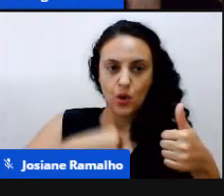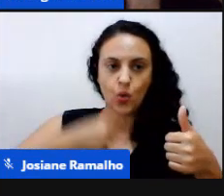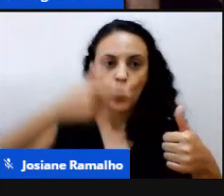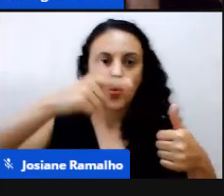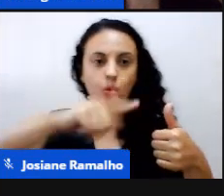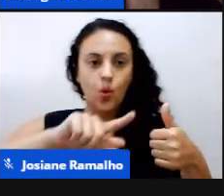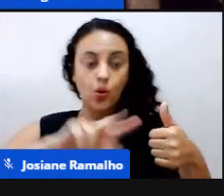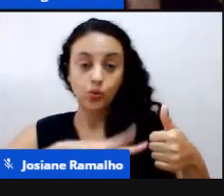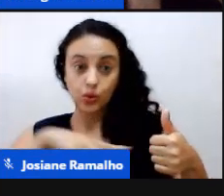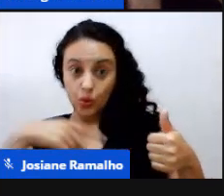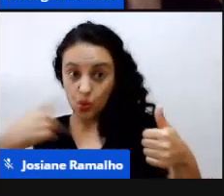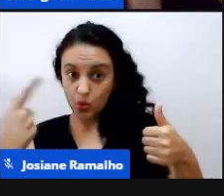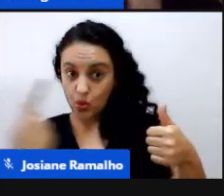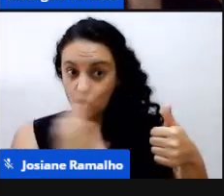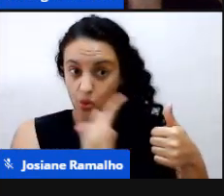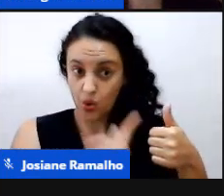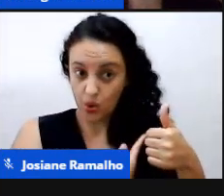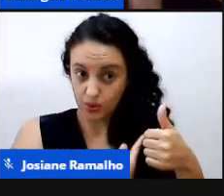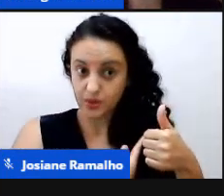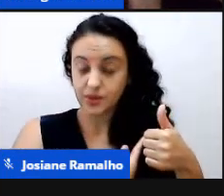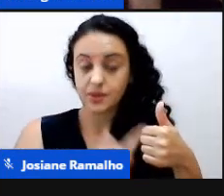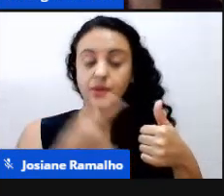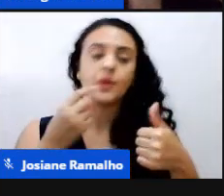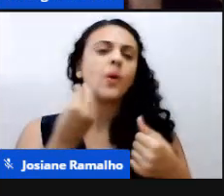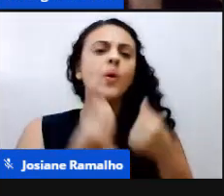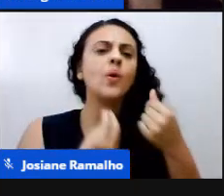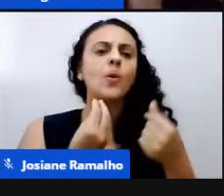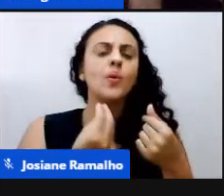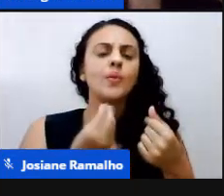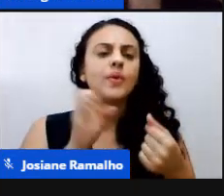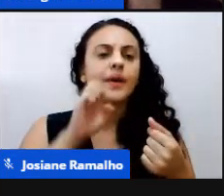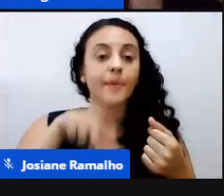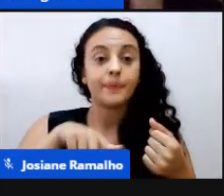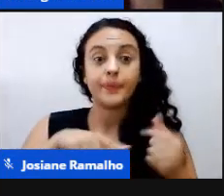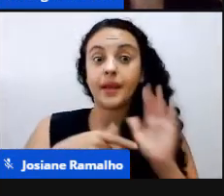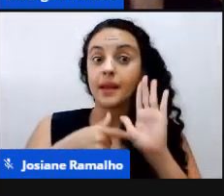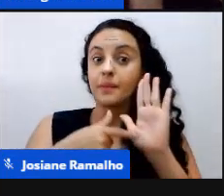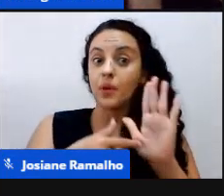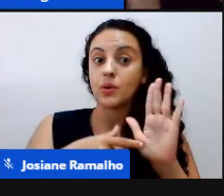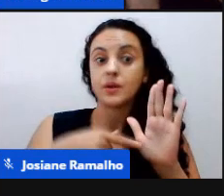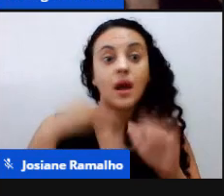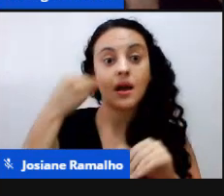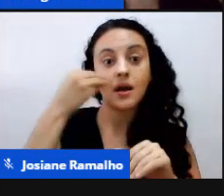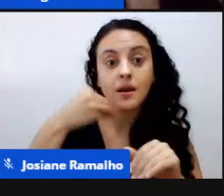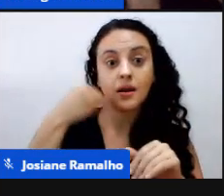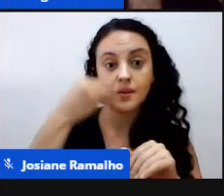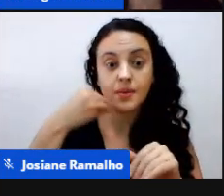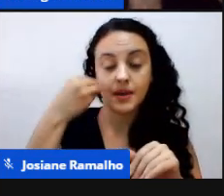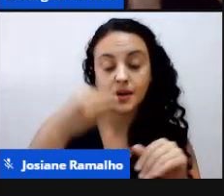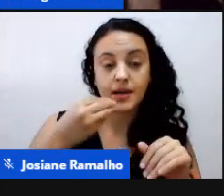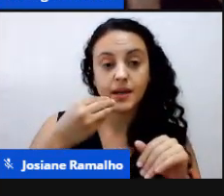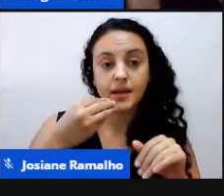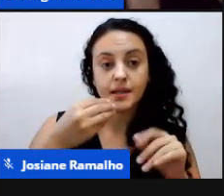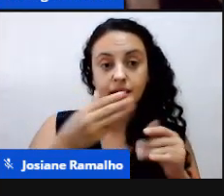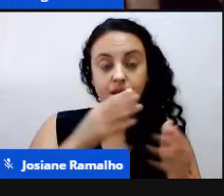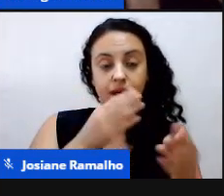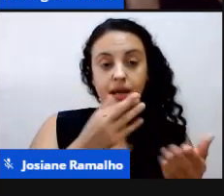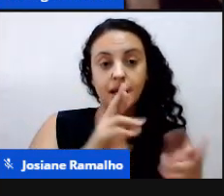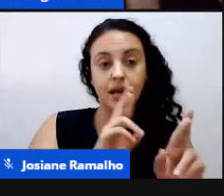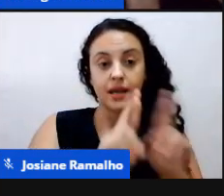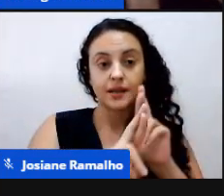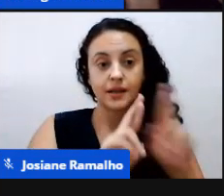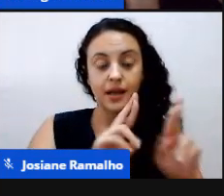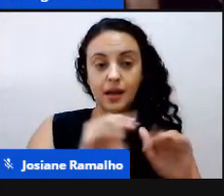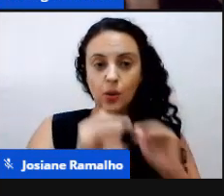né? O que ele faz? Ele destaca as experiências relacionadas à construção de identidade, né?